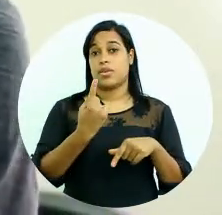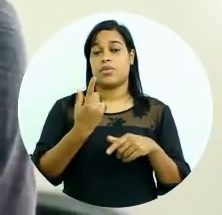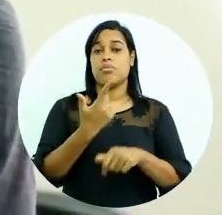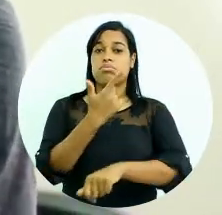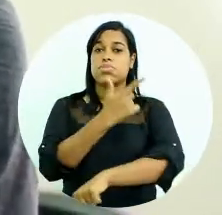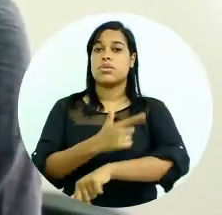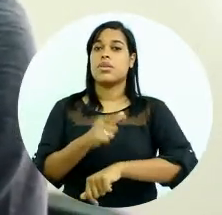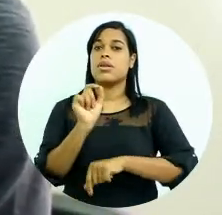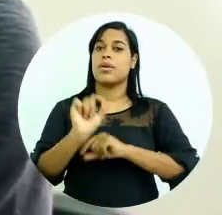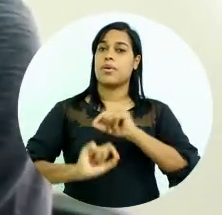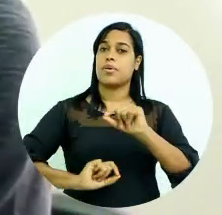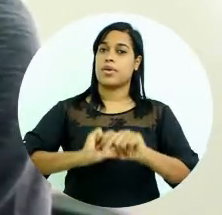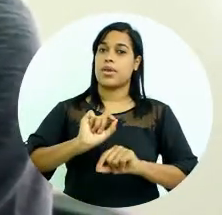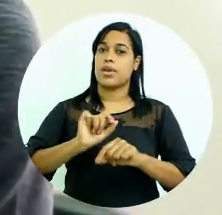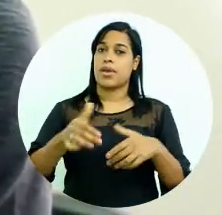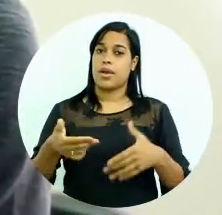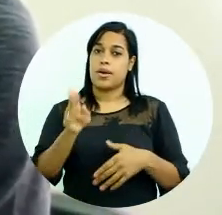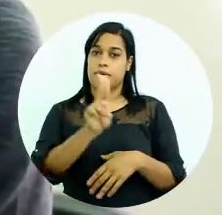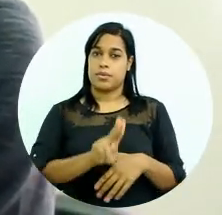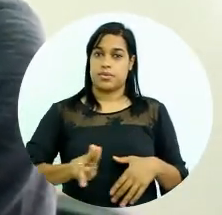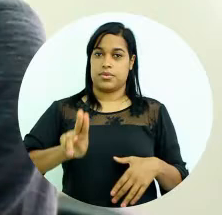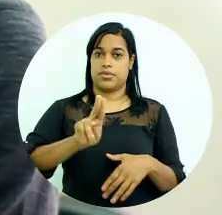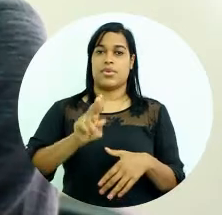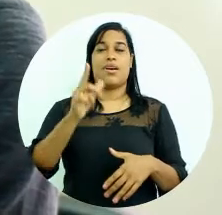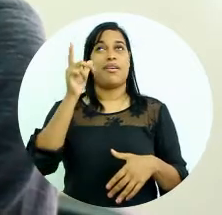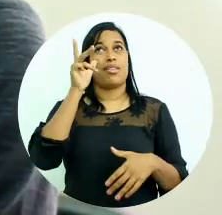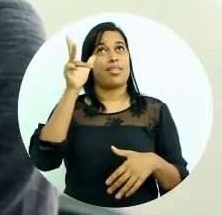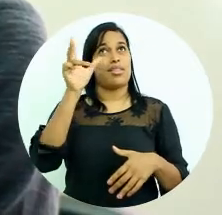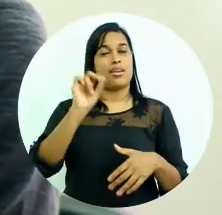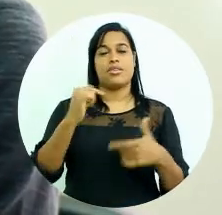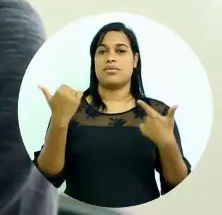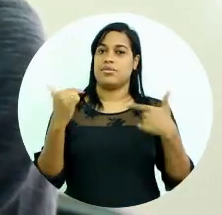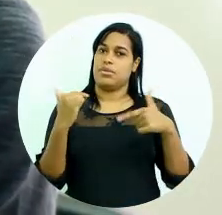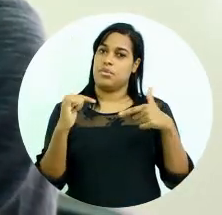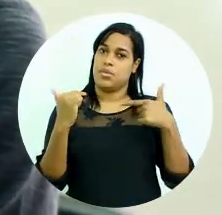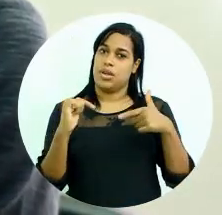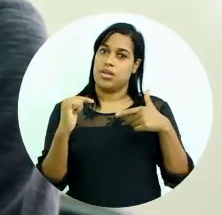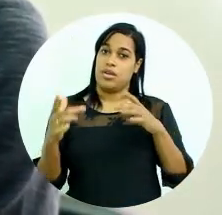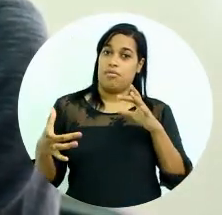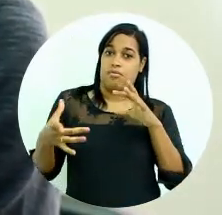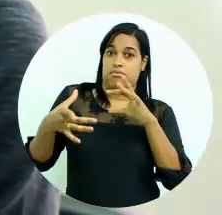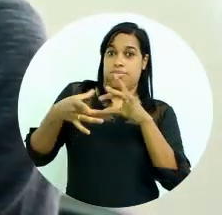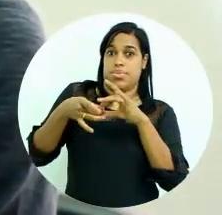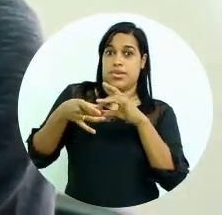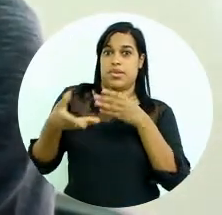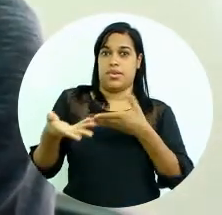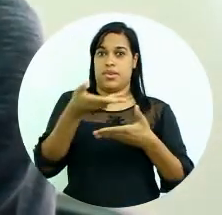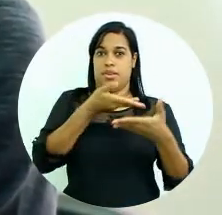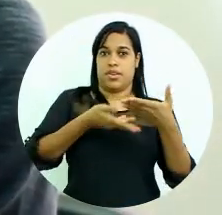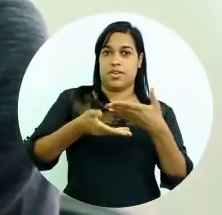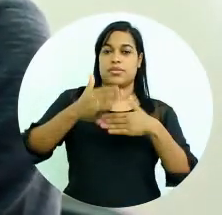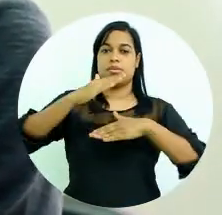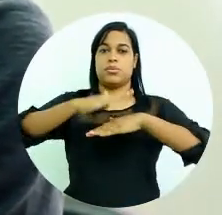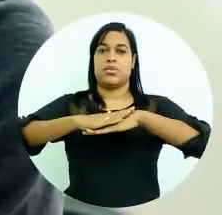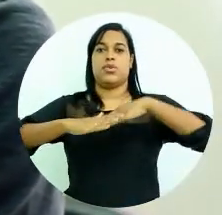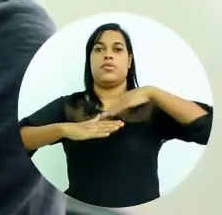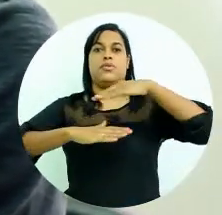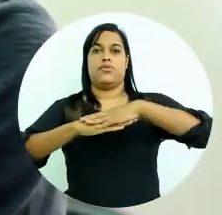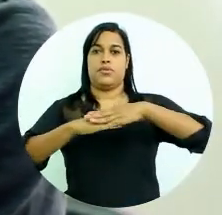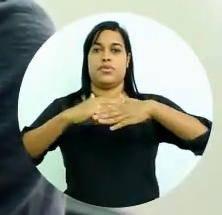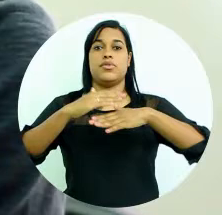nós estamos acostumados a usar a ideia de trabalho vinculada a uma